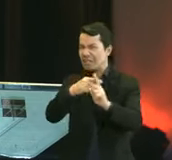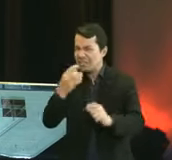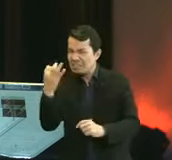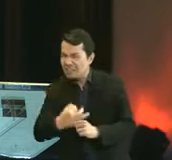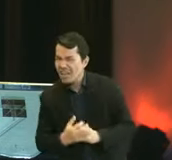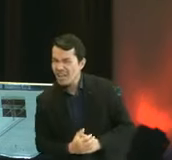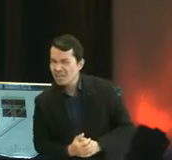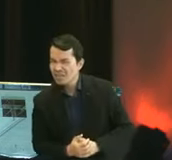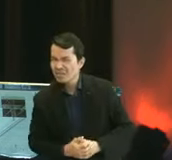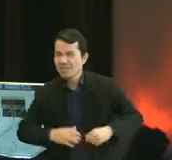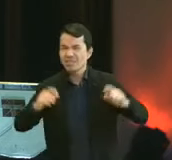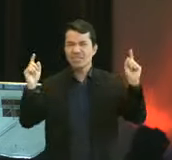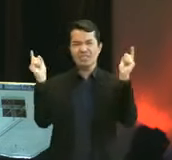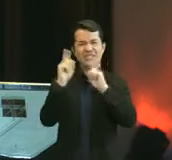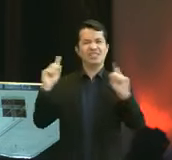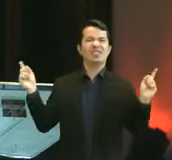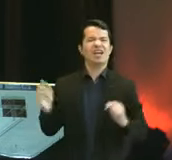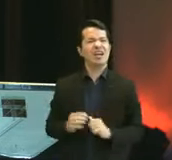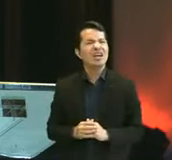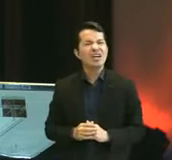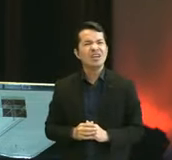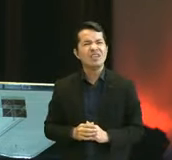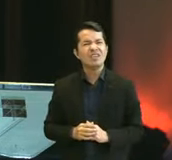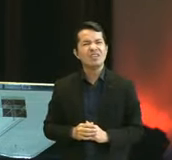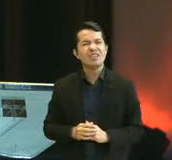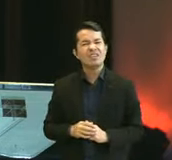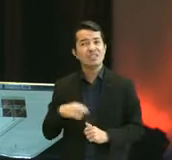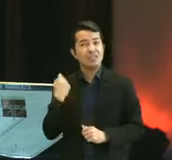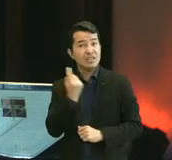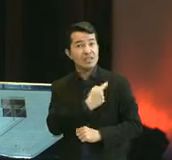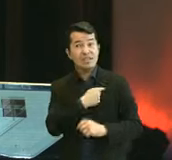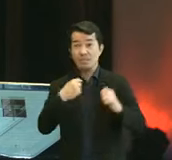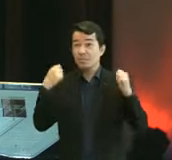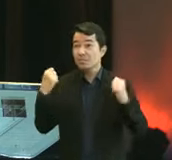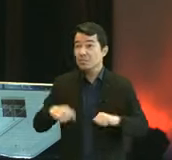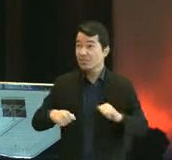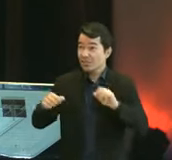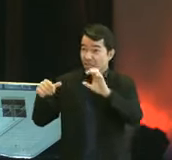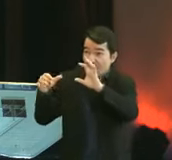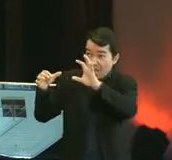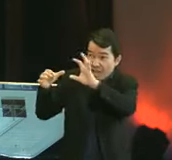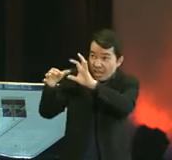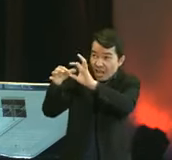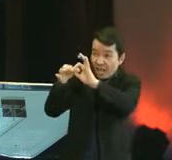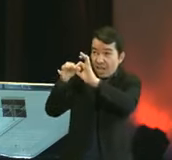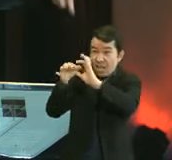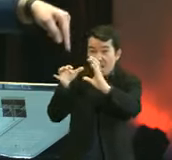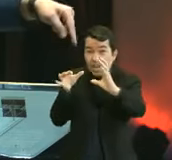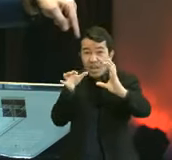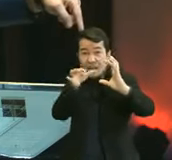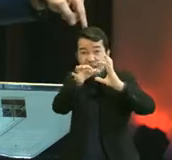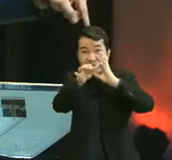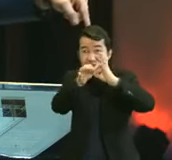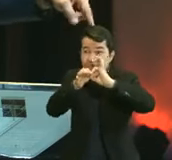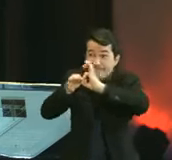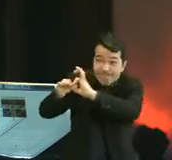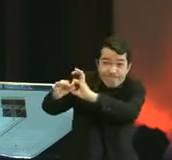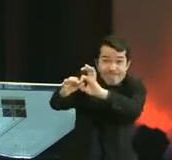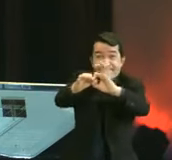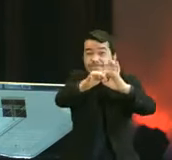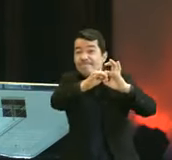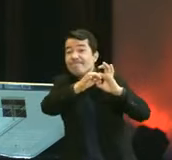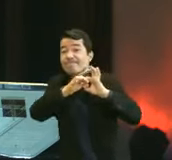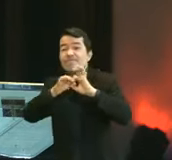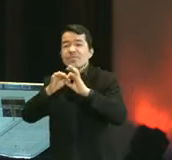Jesus, para, meu irmão, você não está abençoando ninguém. É tempo de nos unirmos na presença do Senhor para orarmos, porque